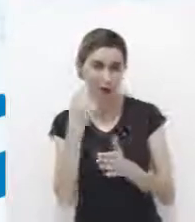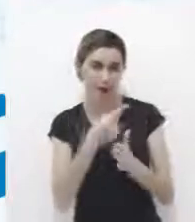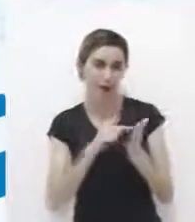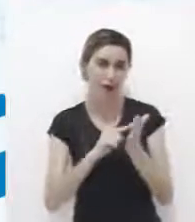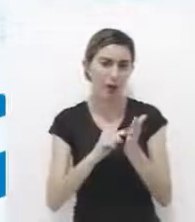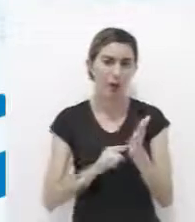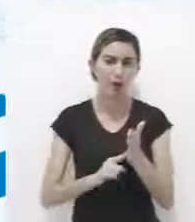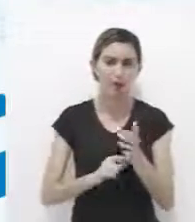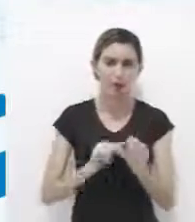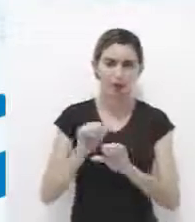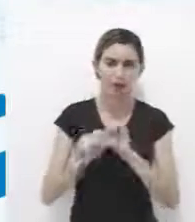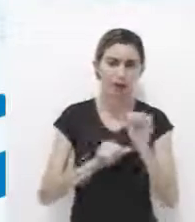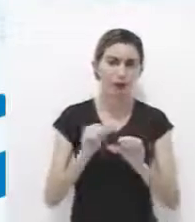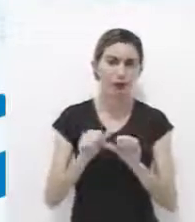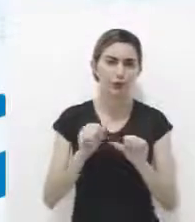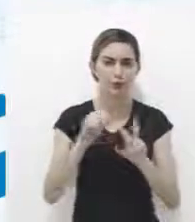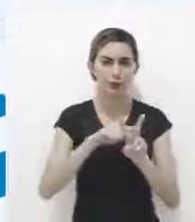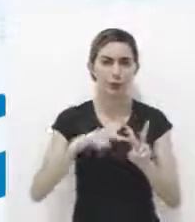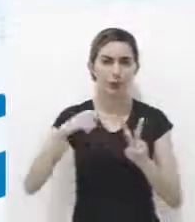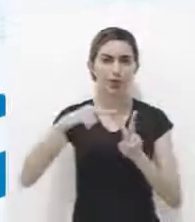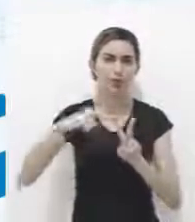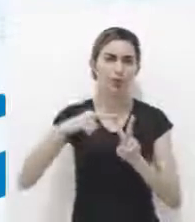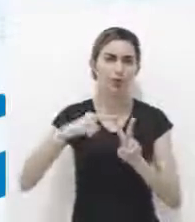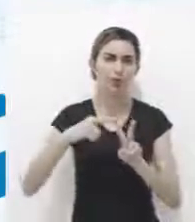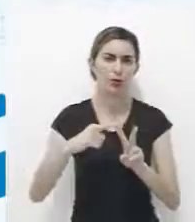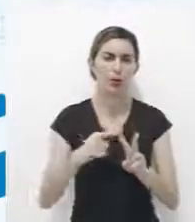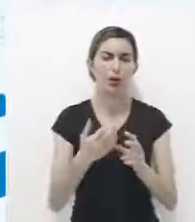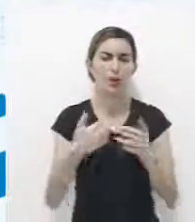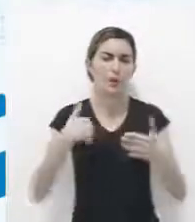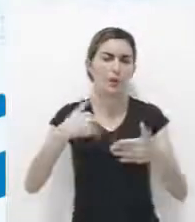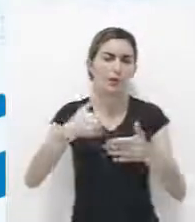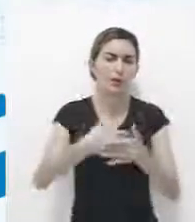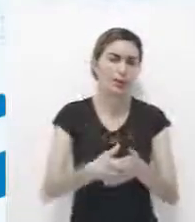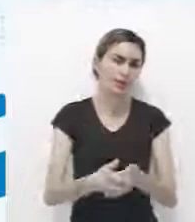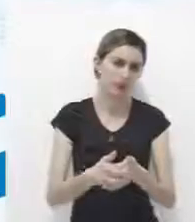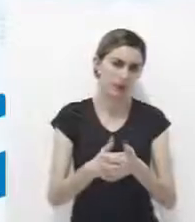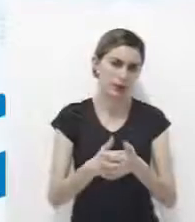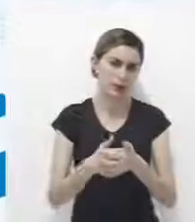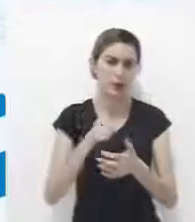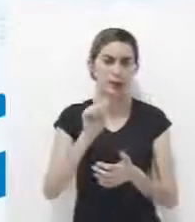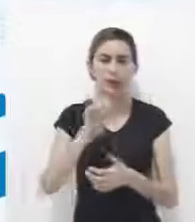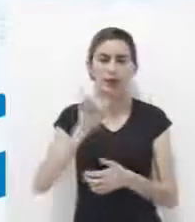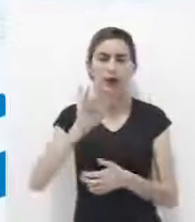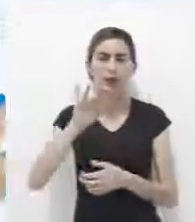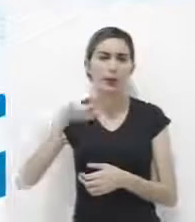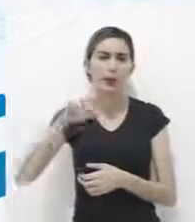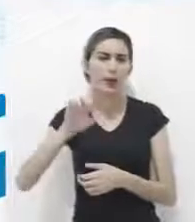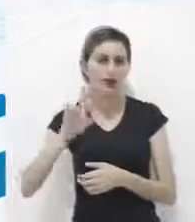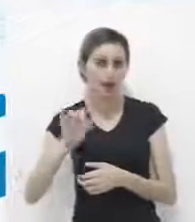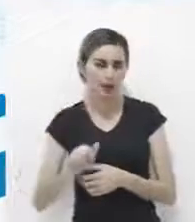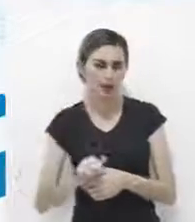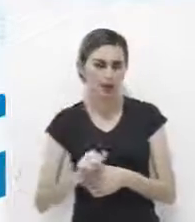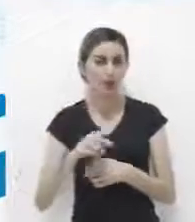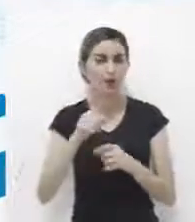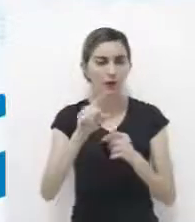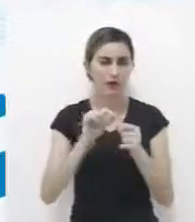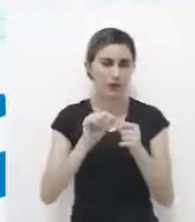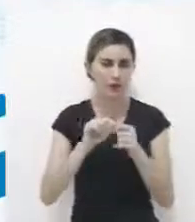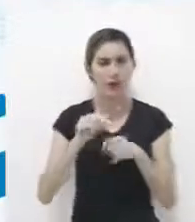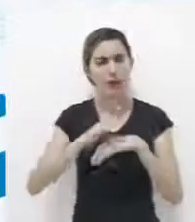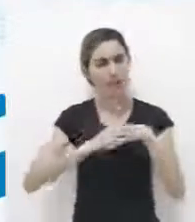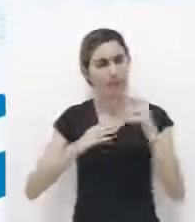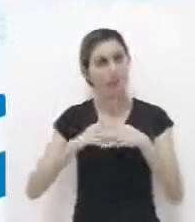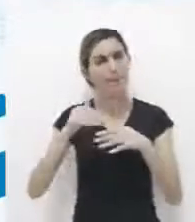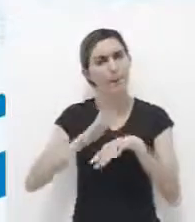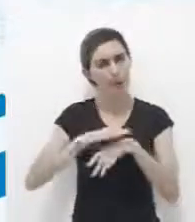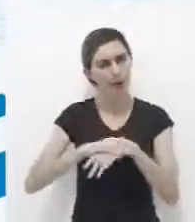por exemplo, e transformar o raiz de 2 numa aproximação aritmética, ok? Agora você